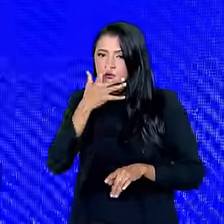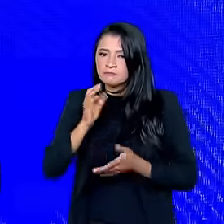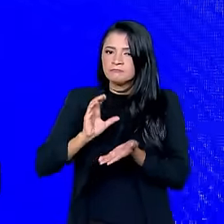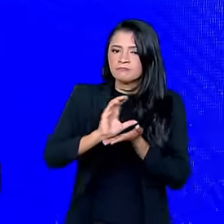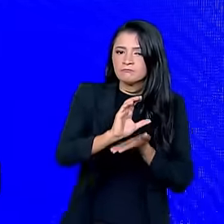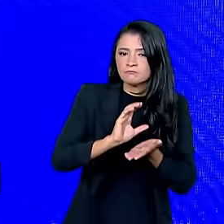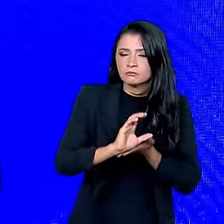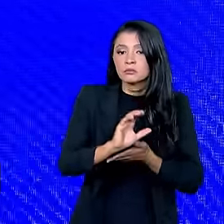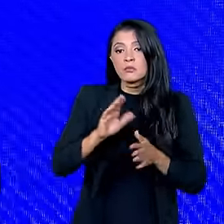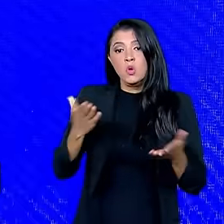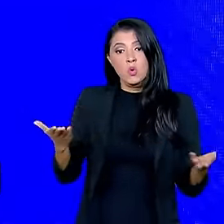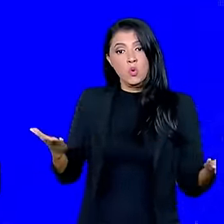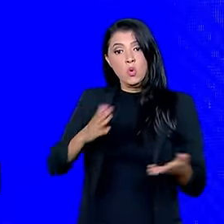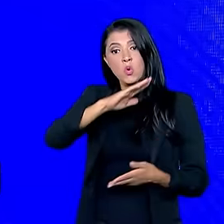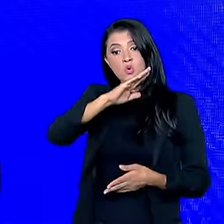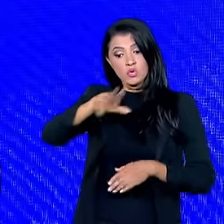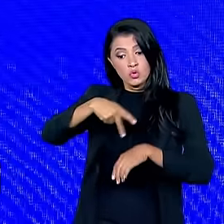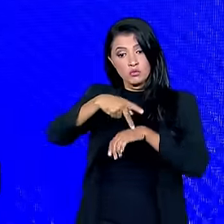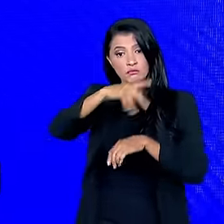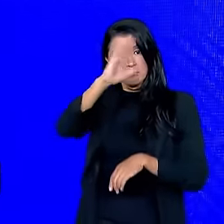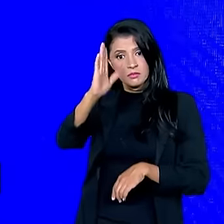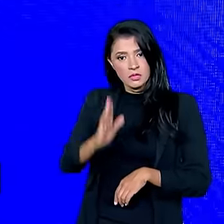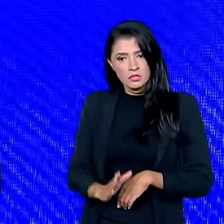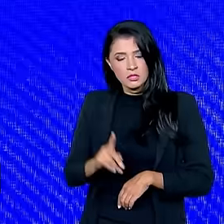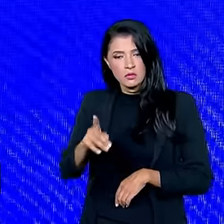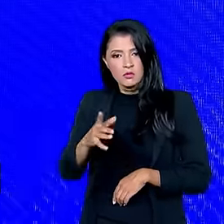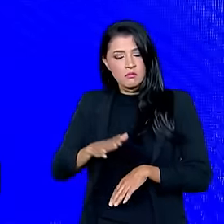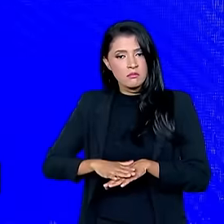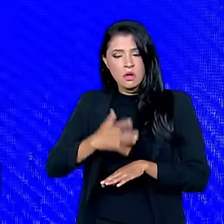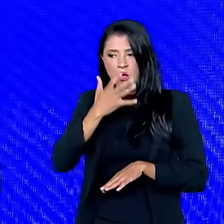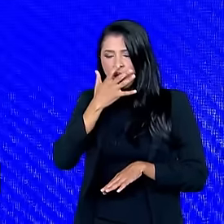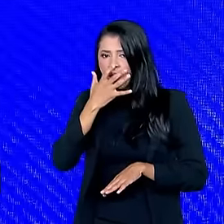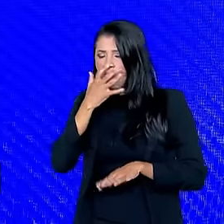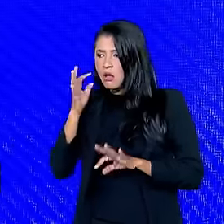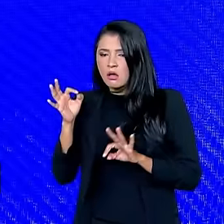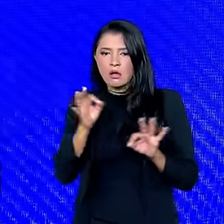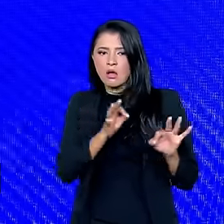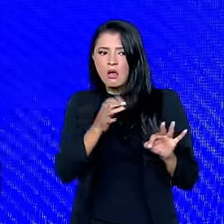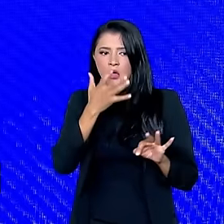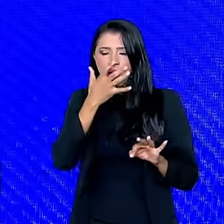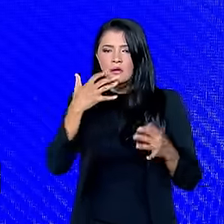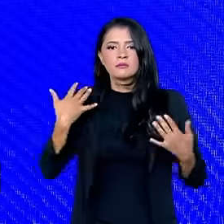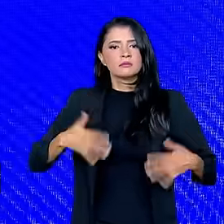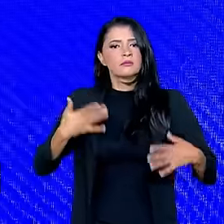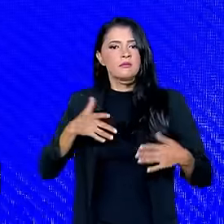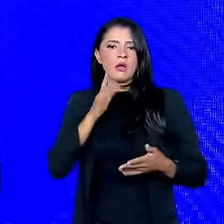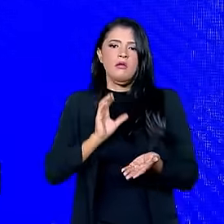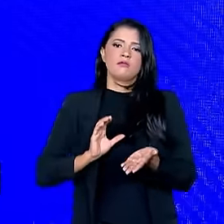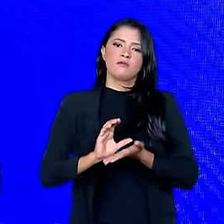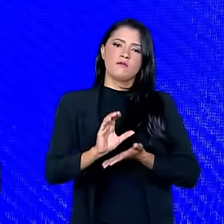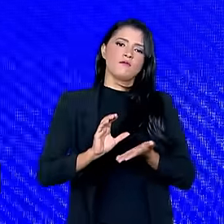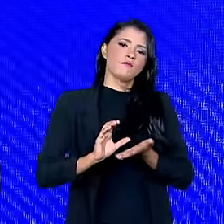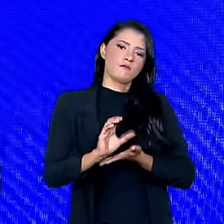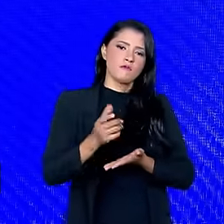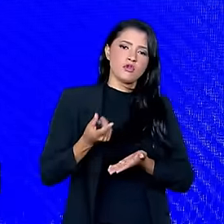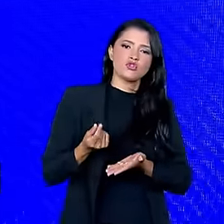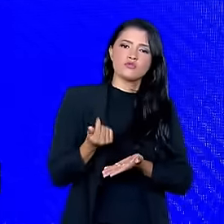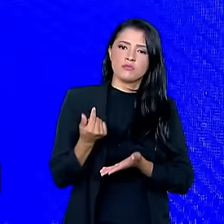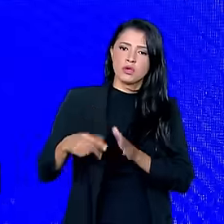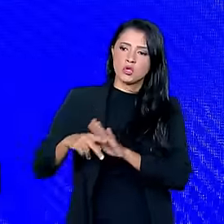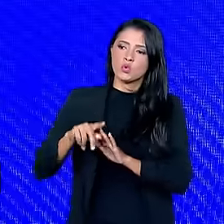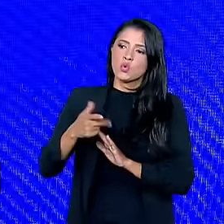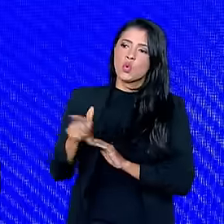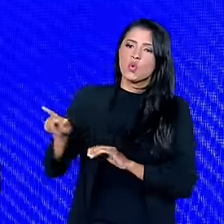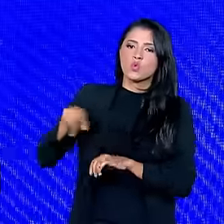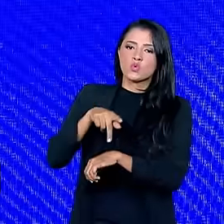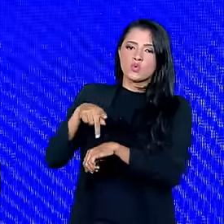seja hoje o país mais cobiçado para que se tenha investimentos estrangeiros. Não